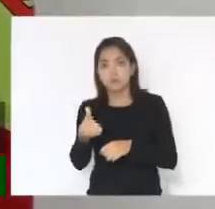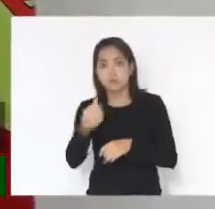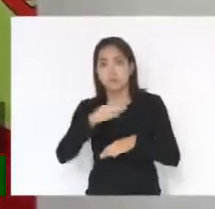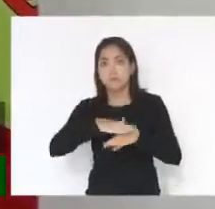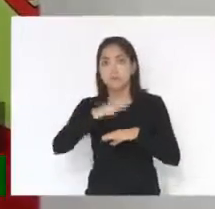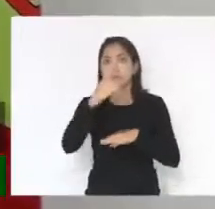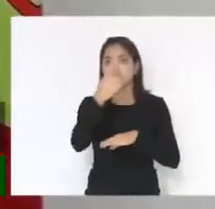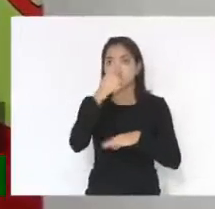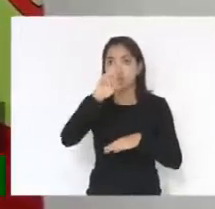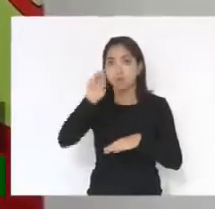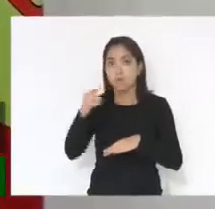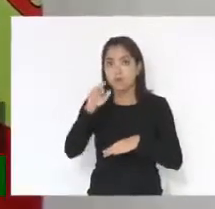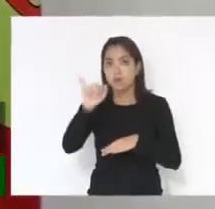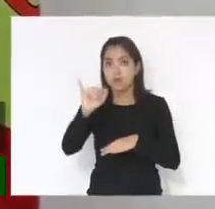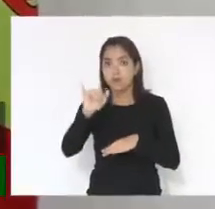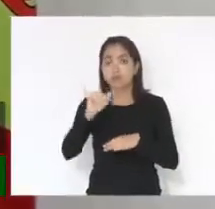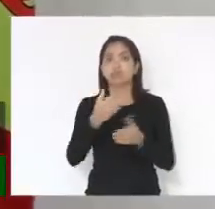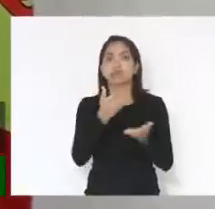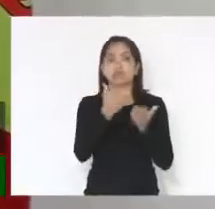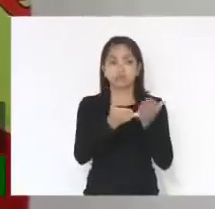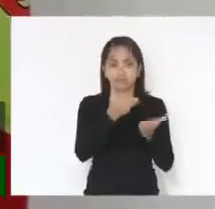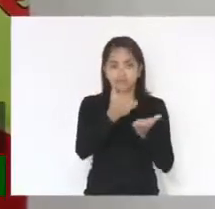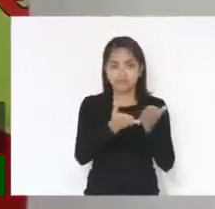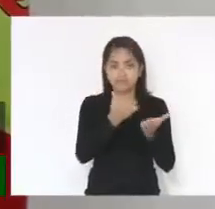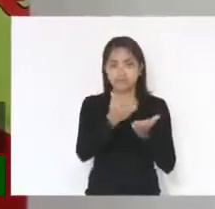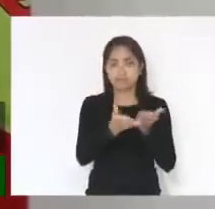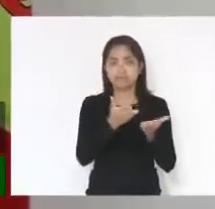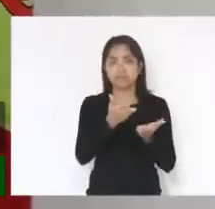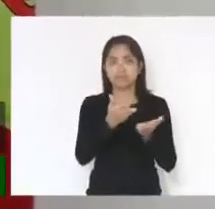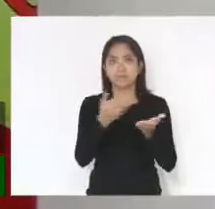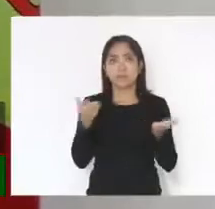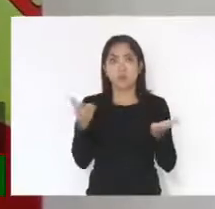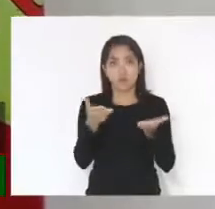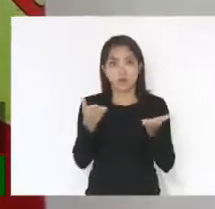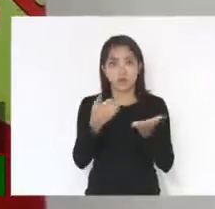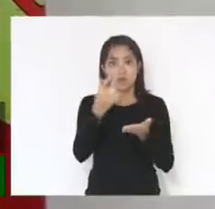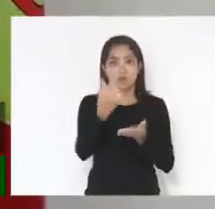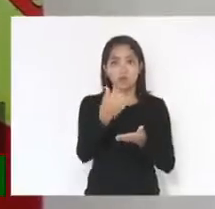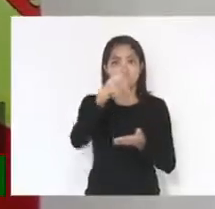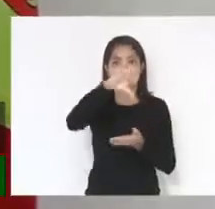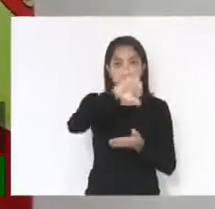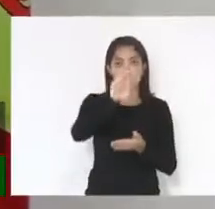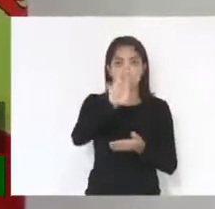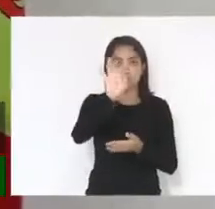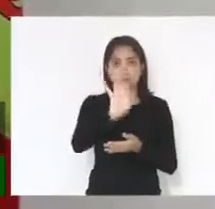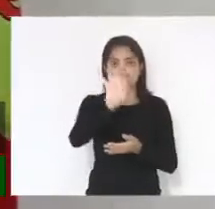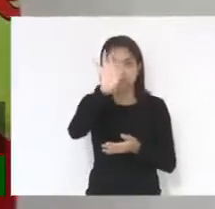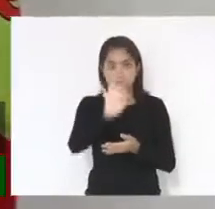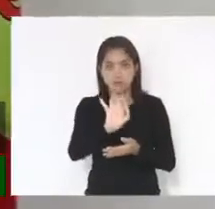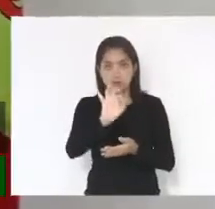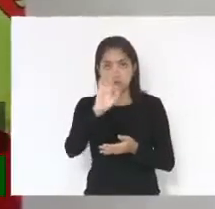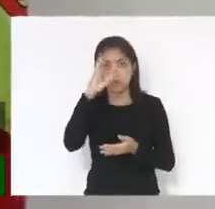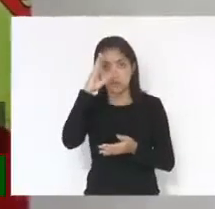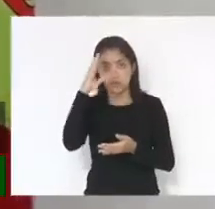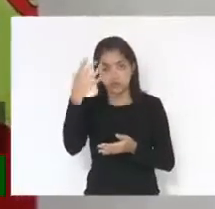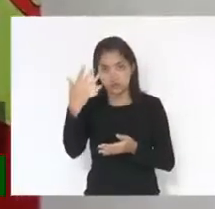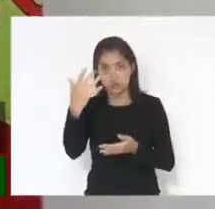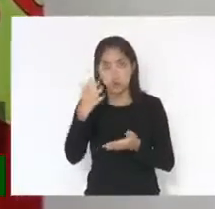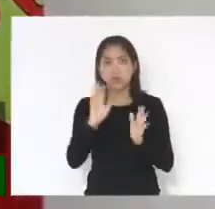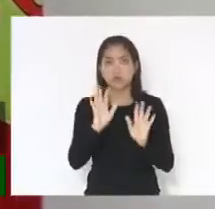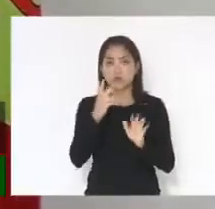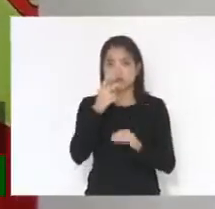1 milhão de atendimentos. E agora, com 95% de resolutividade, como já